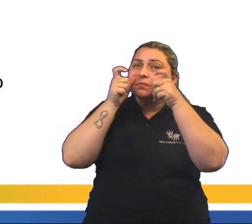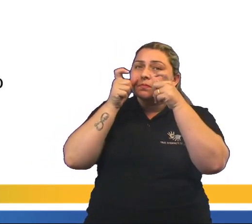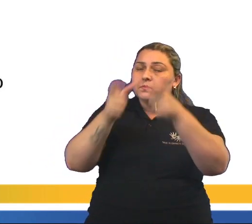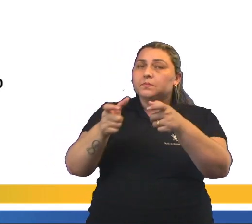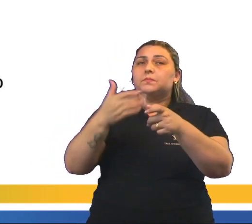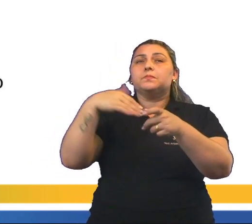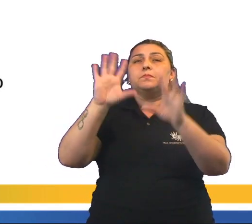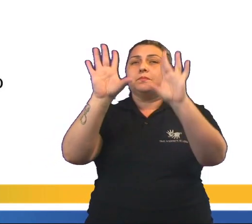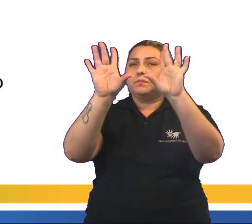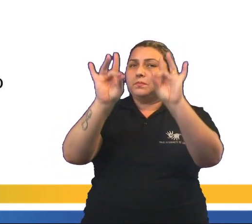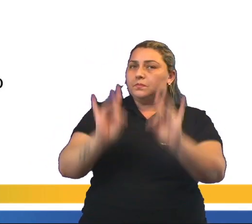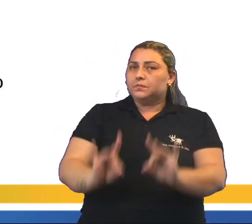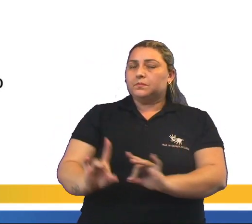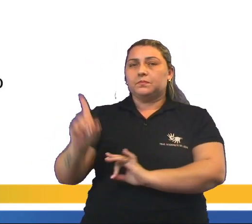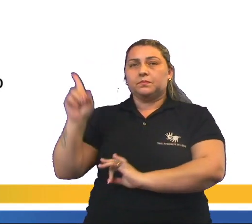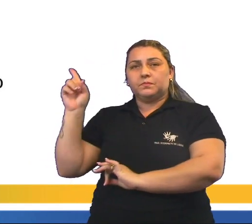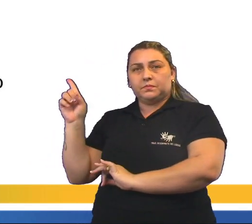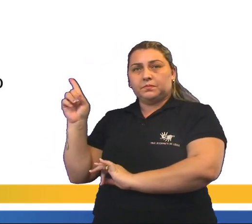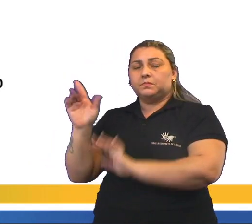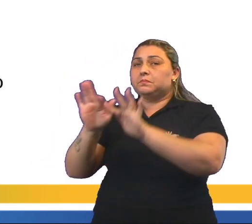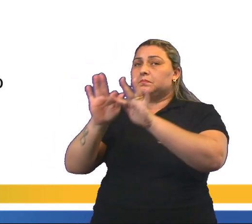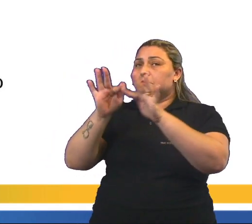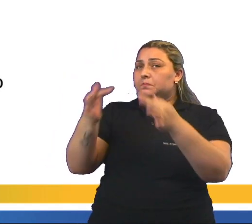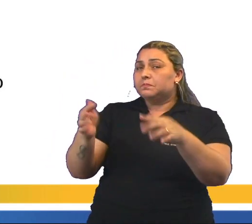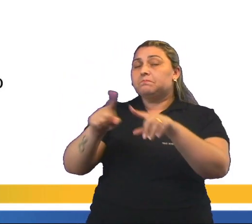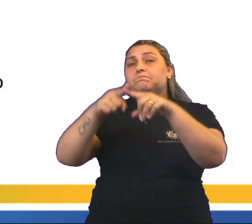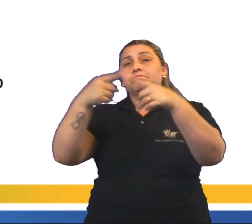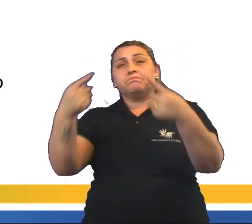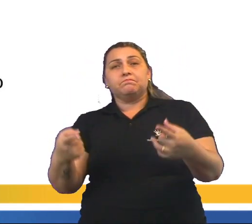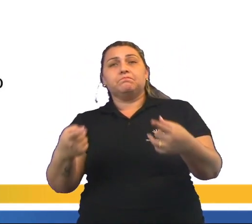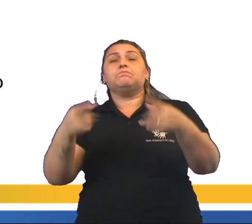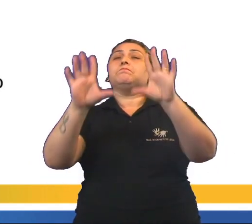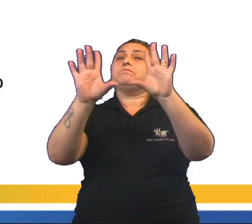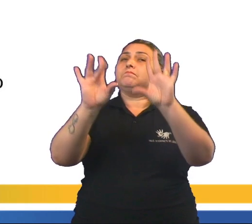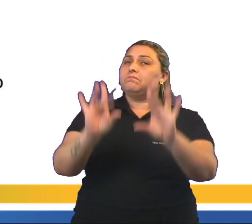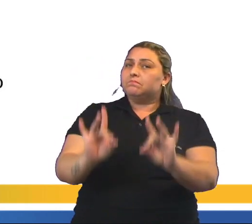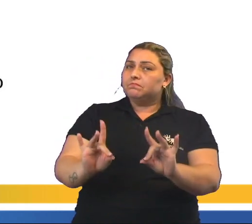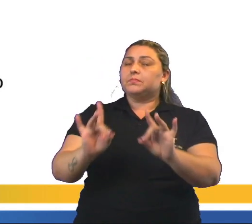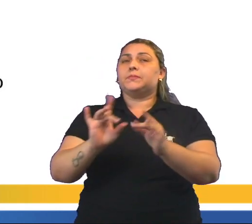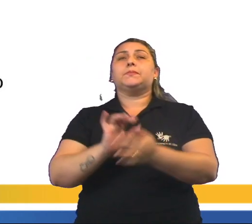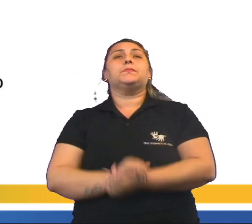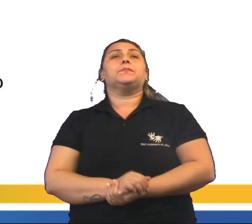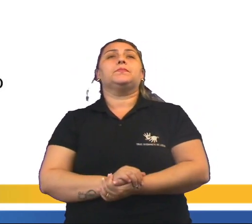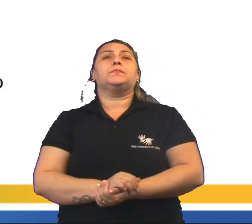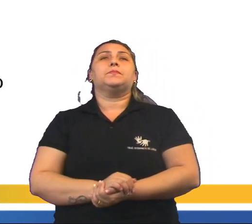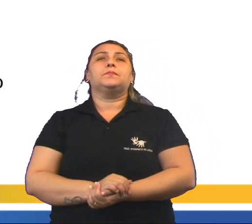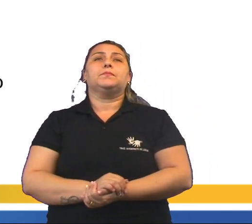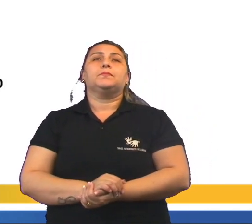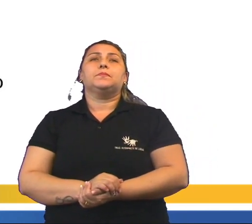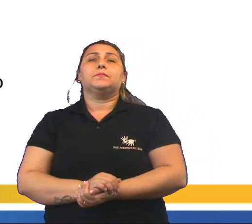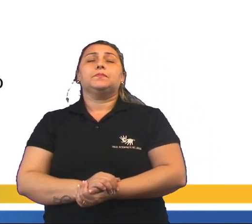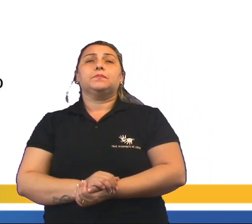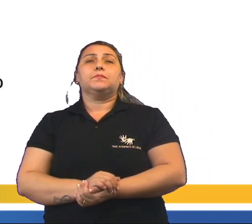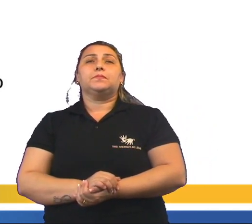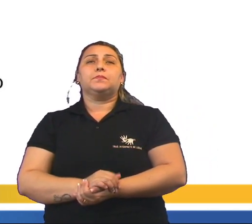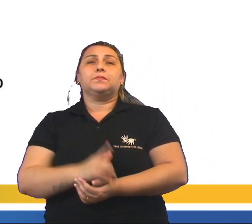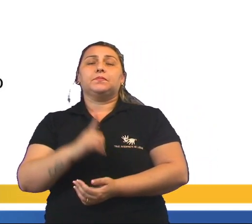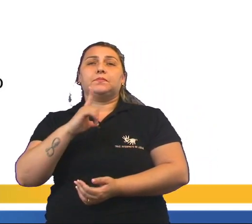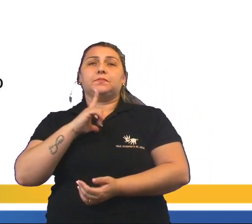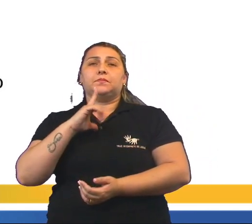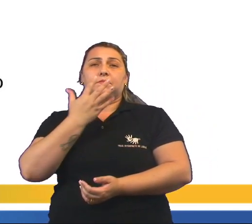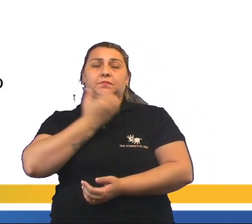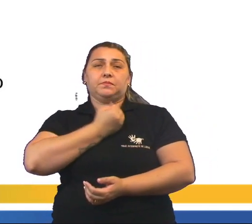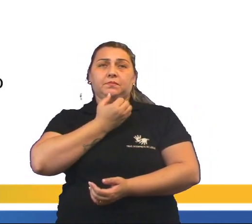Esse é um dos mais detalhado É isso aí dos mais simples porém às vezes ele complica quando a termos